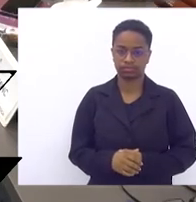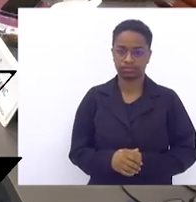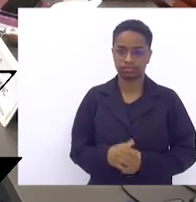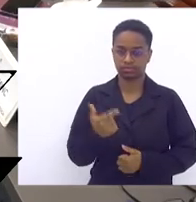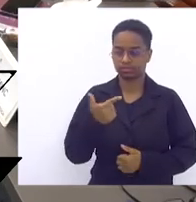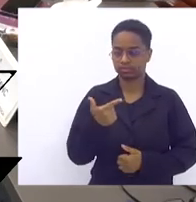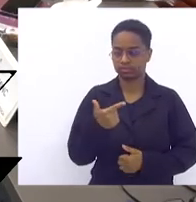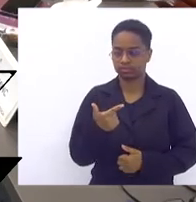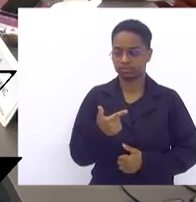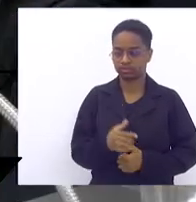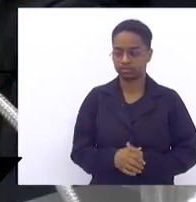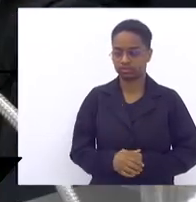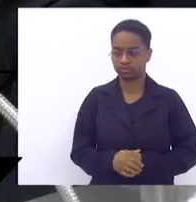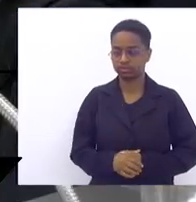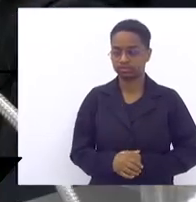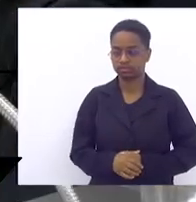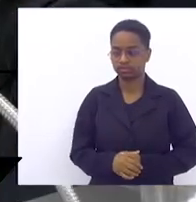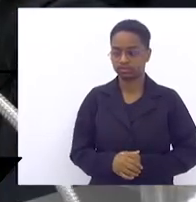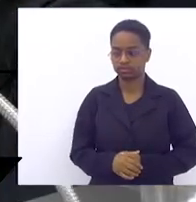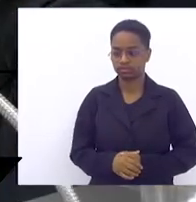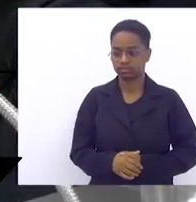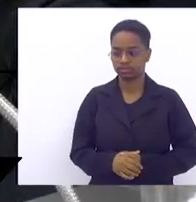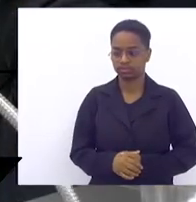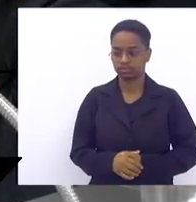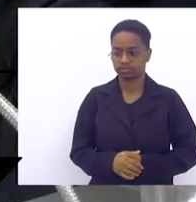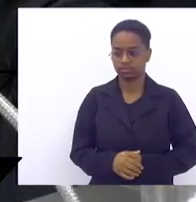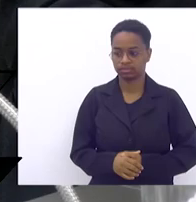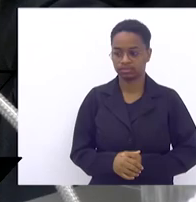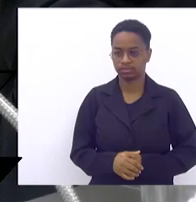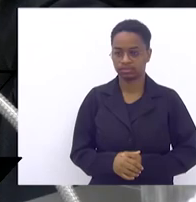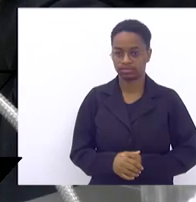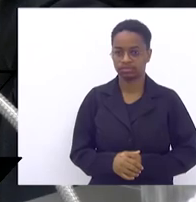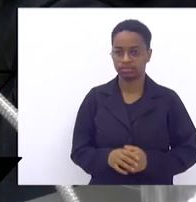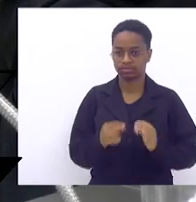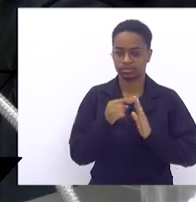projeto. Perfeito. Então, o projeto com vistas. Passemos ao item 3 da